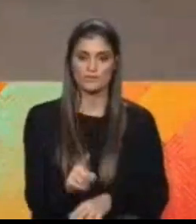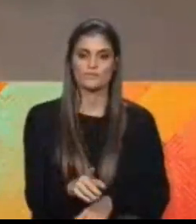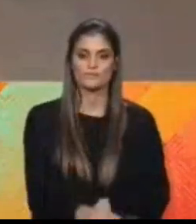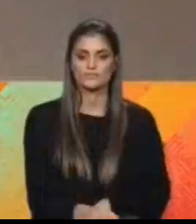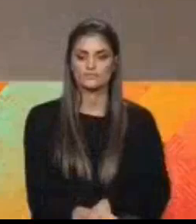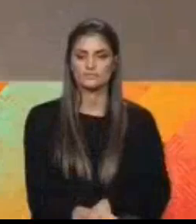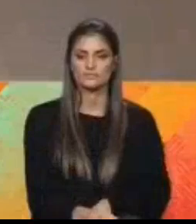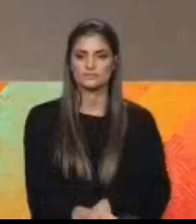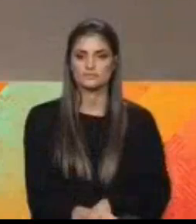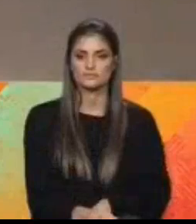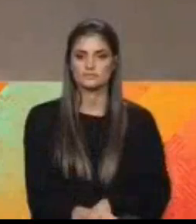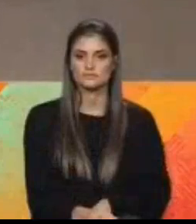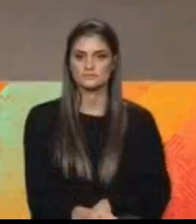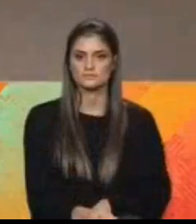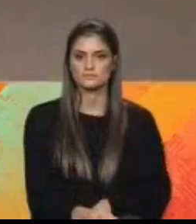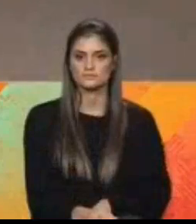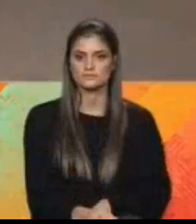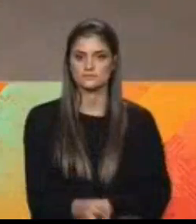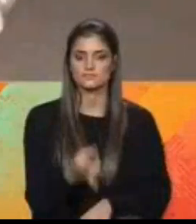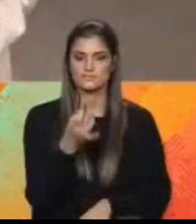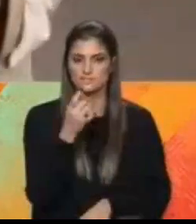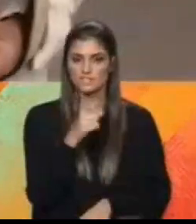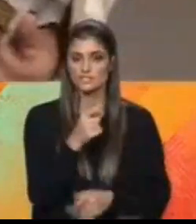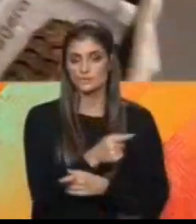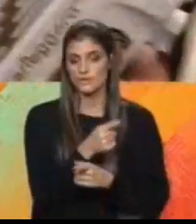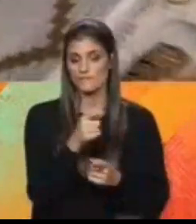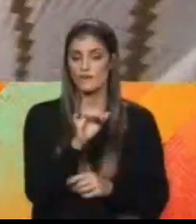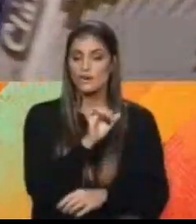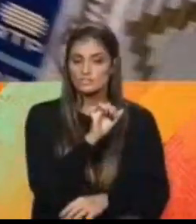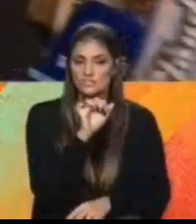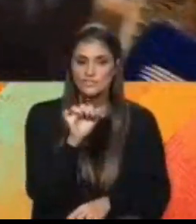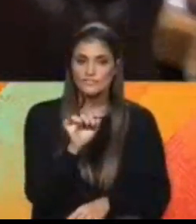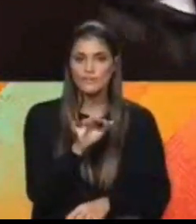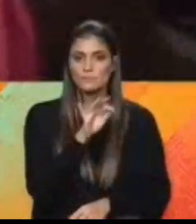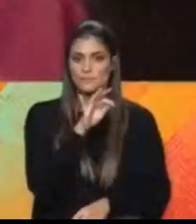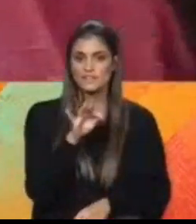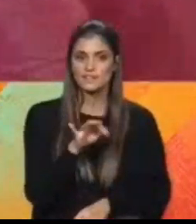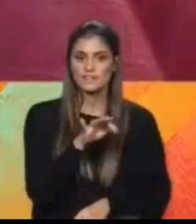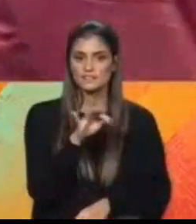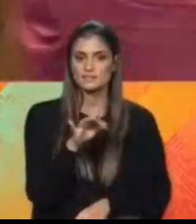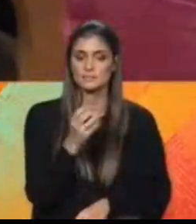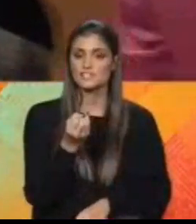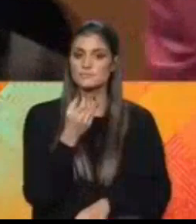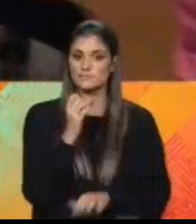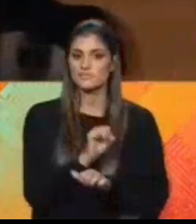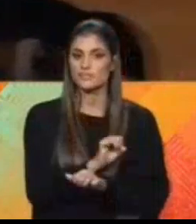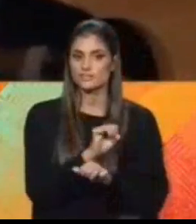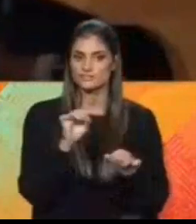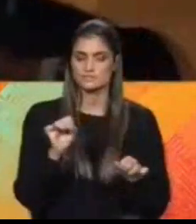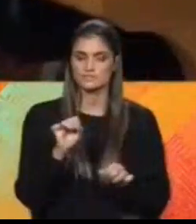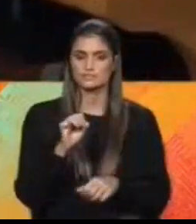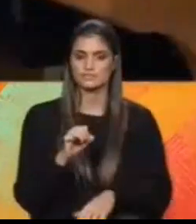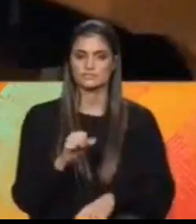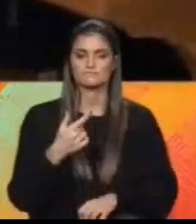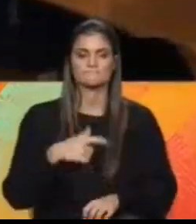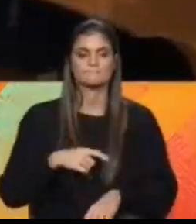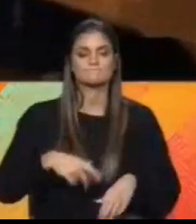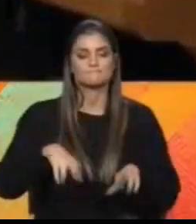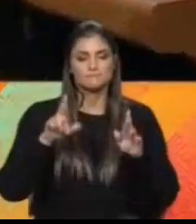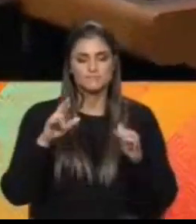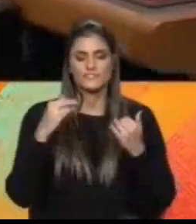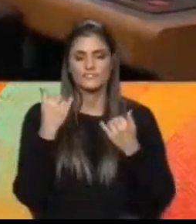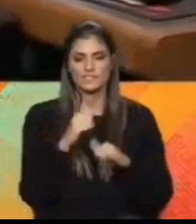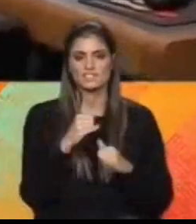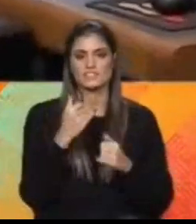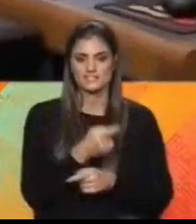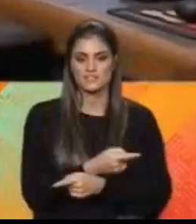passagem, deixais a vossa família, pela vossa camaradagem, venho-vos desejar